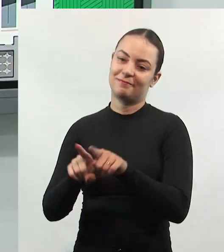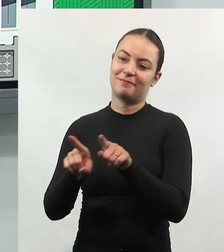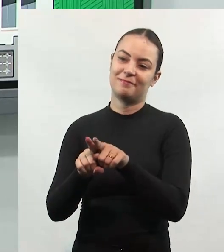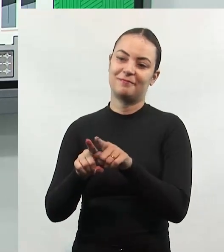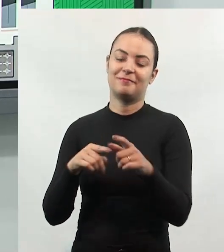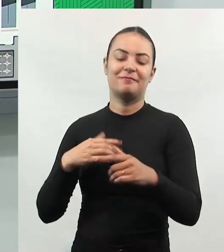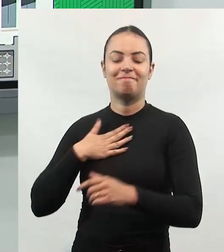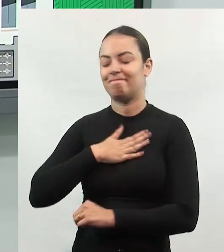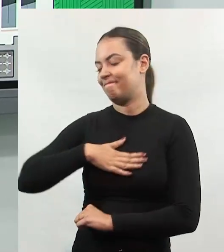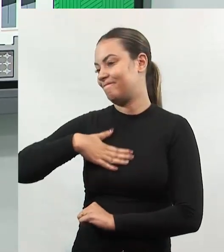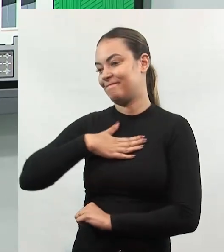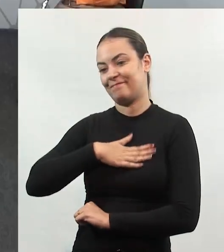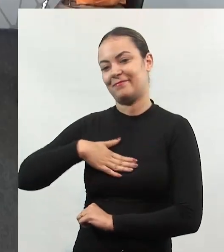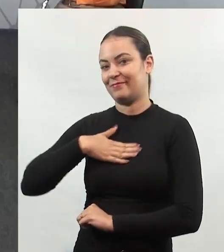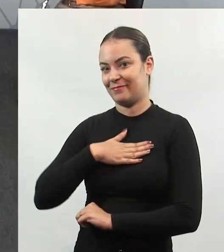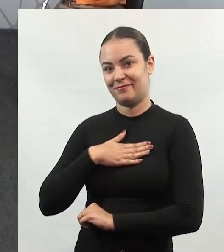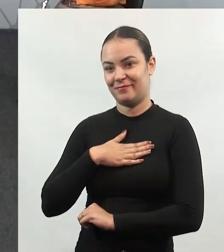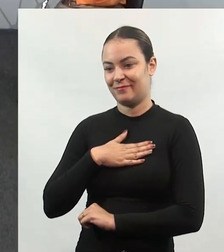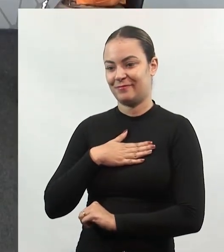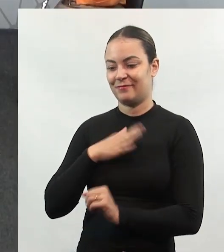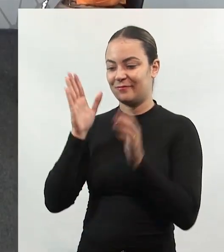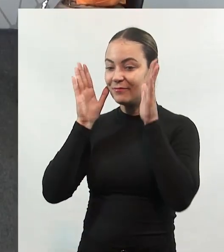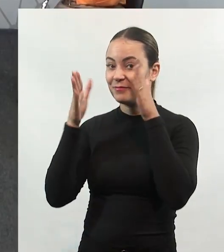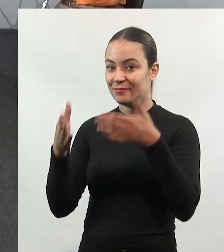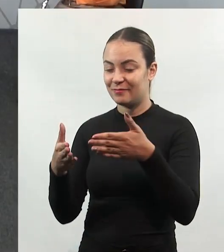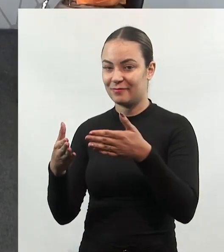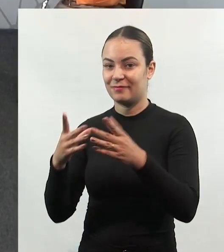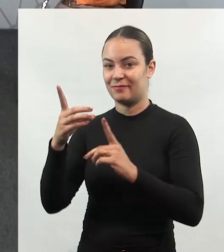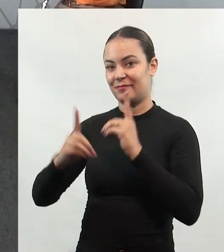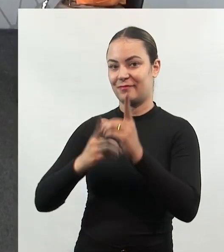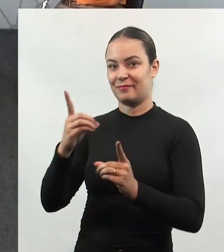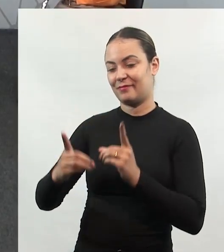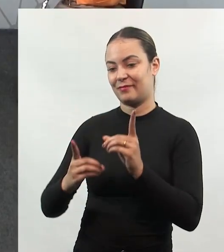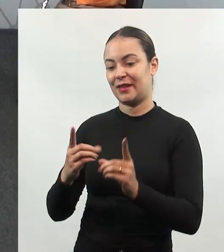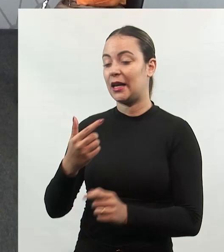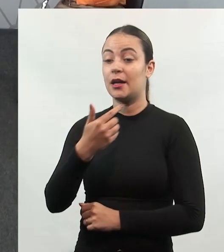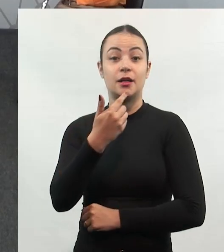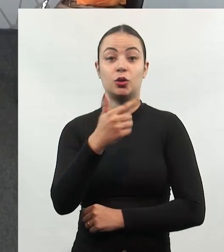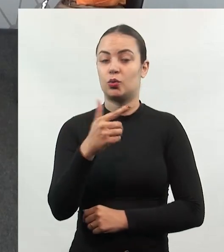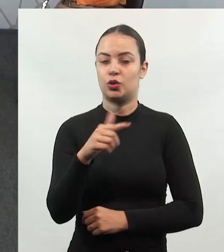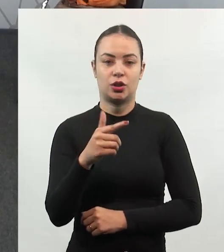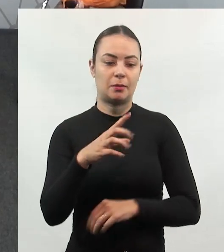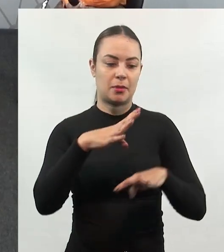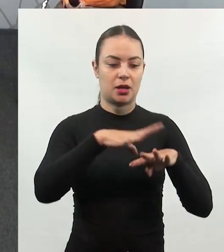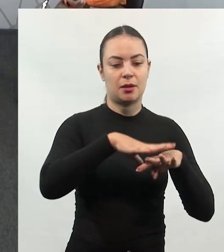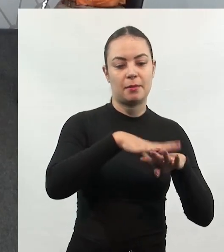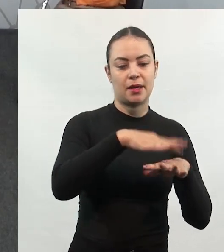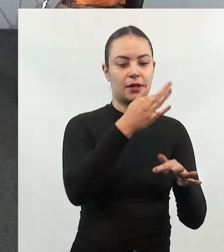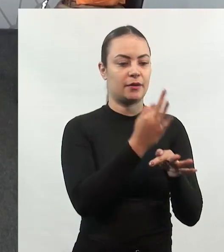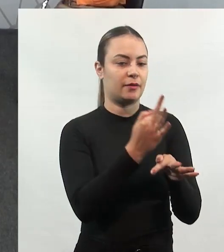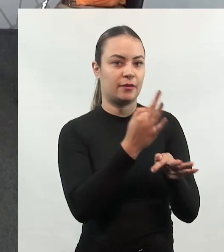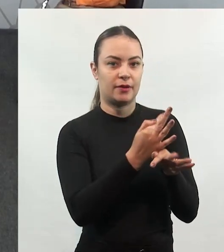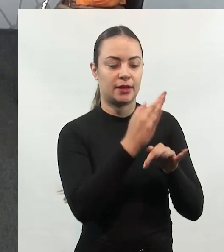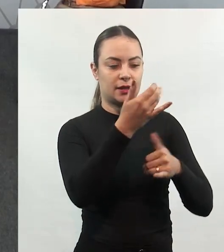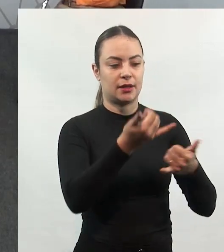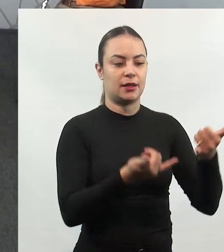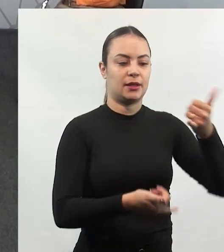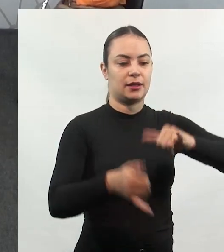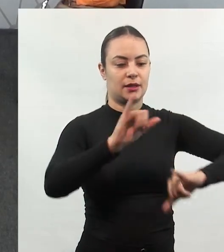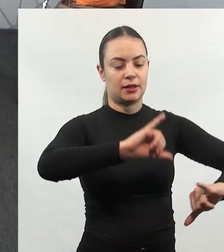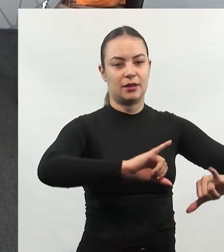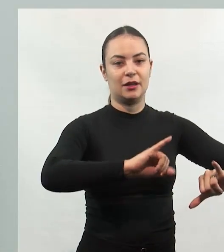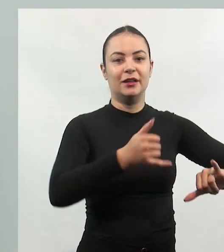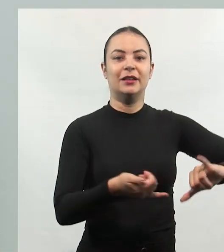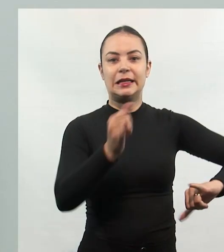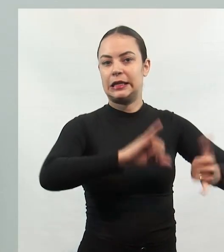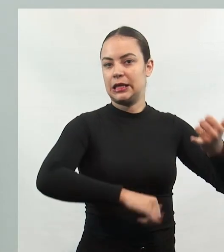No grade, primeiro, né? Primeiro a era partir o do Cote, segundo, que também a nos partir do deixou já o segundo, Cote. Isso, o E Cote. Glaucia, o que você lembra desse momento? Então, Conta quando aí. eu